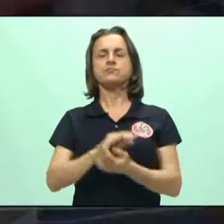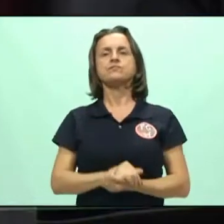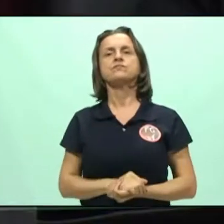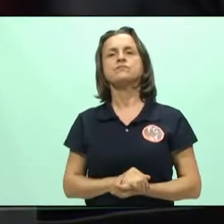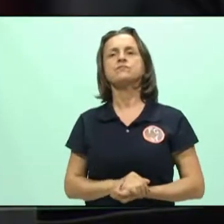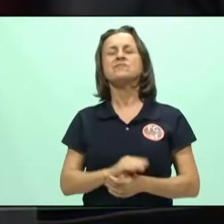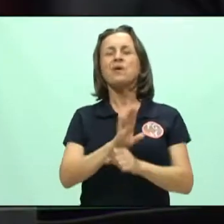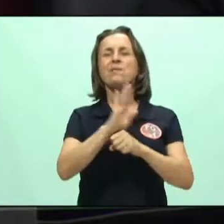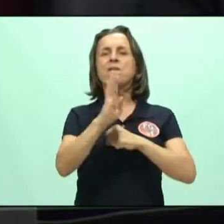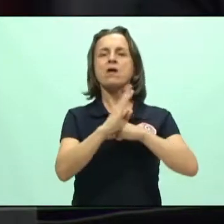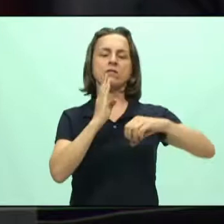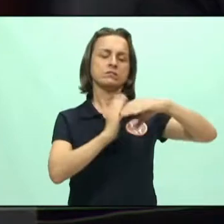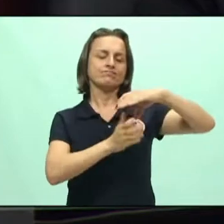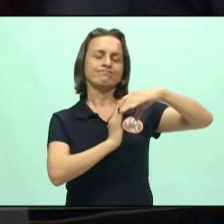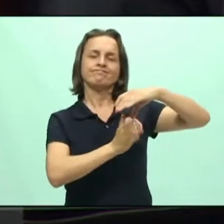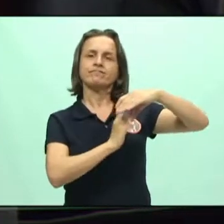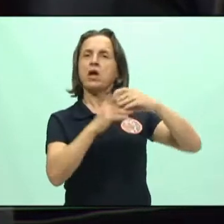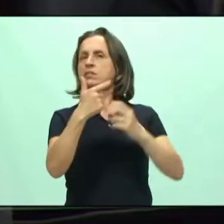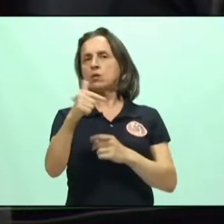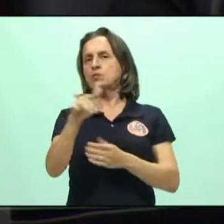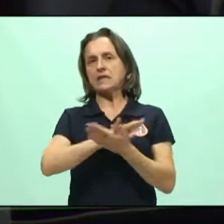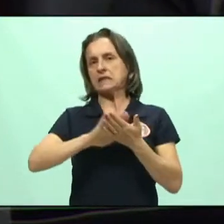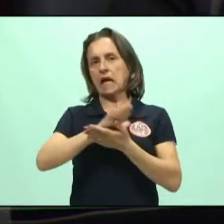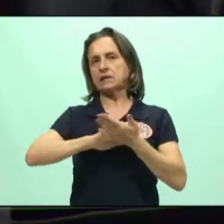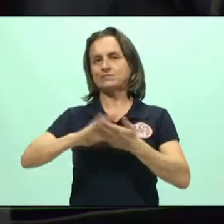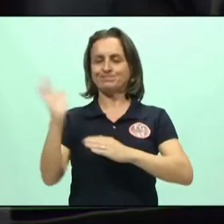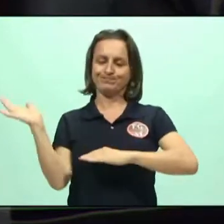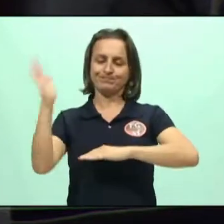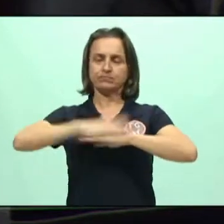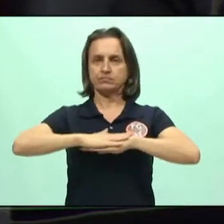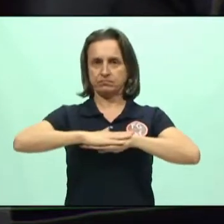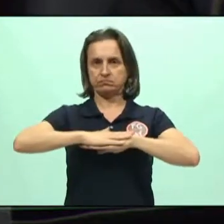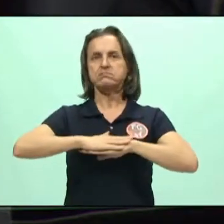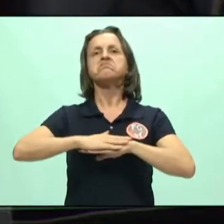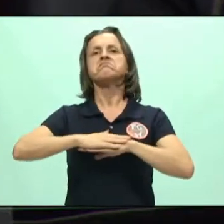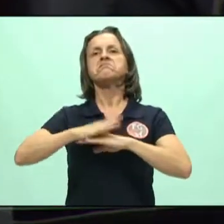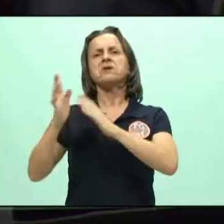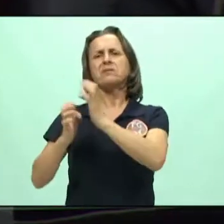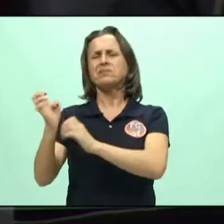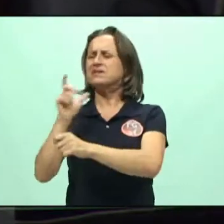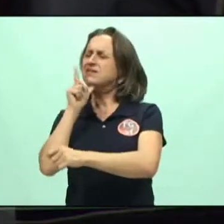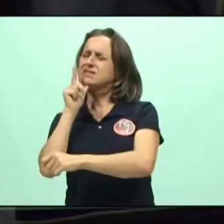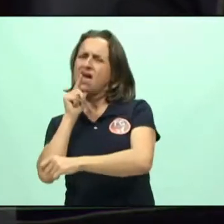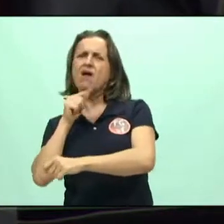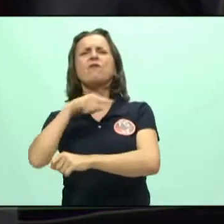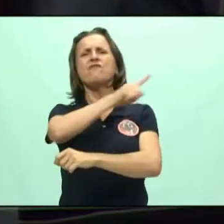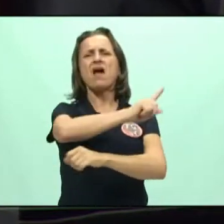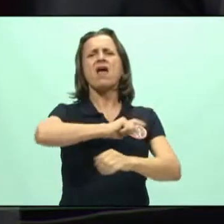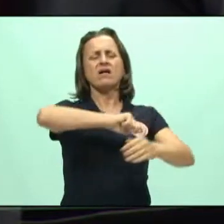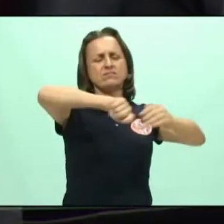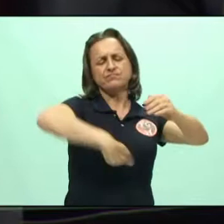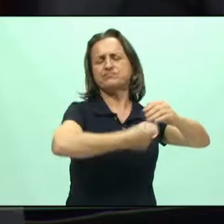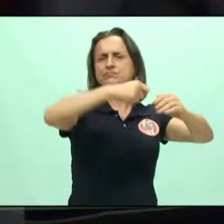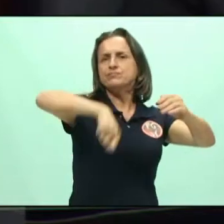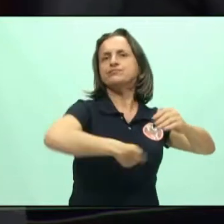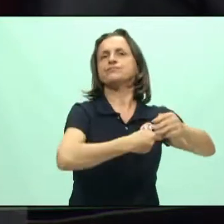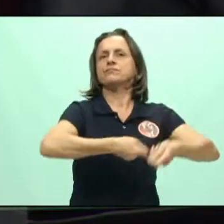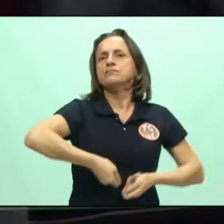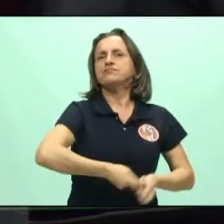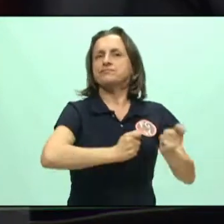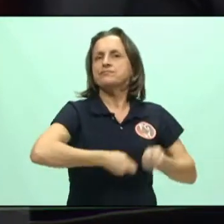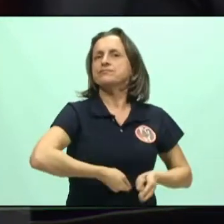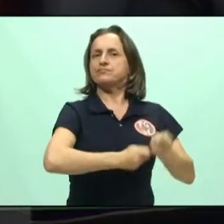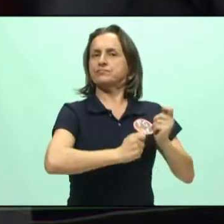não tem nada de tubulação simplesmente ela vai lá cavoca buraco fazer ligação de água lá simplesmente deixa tudo